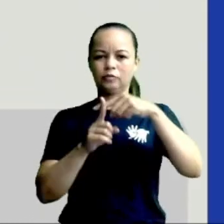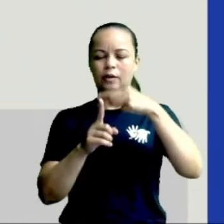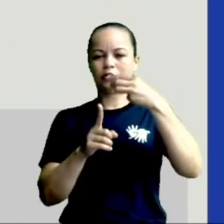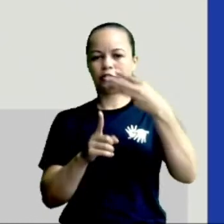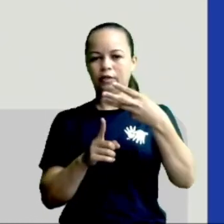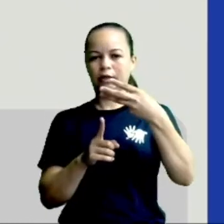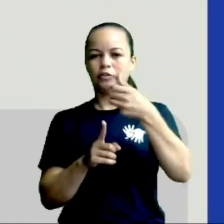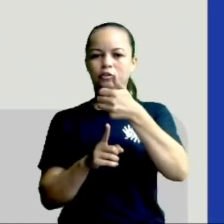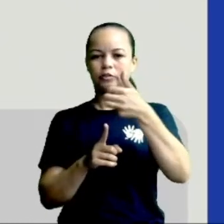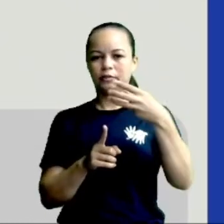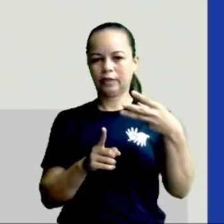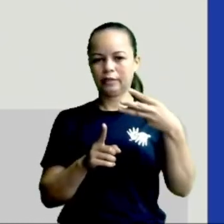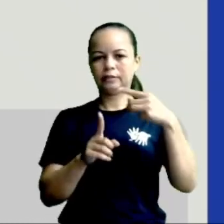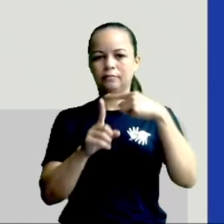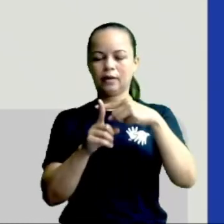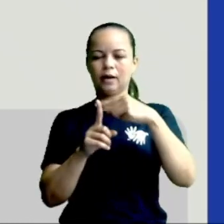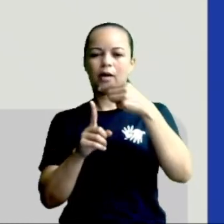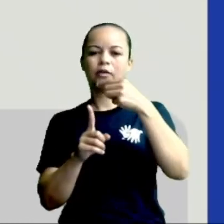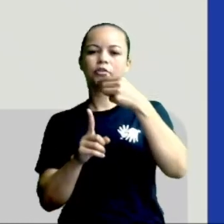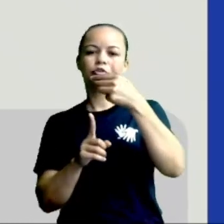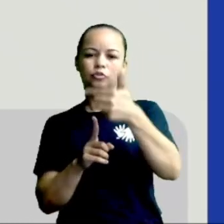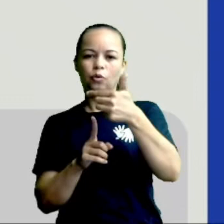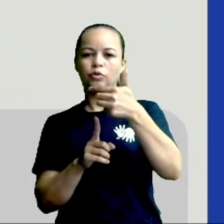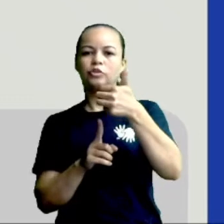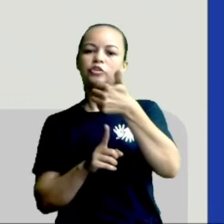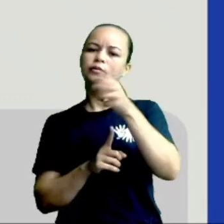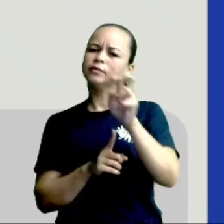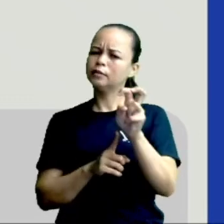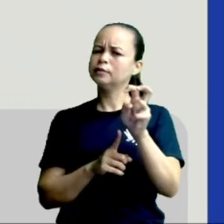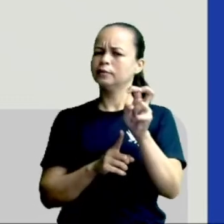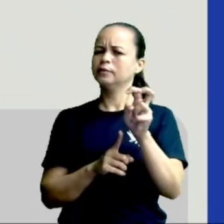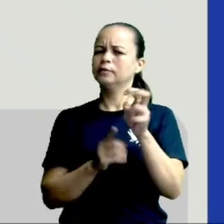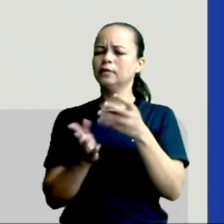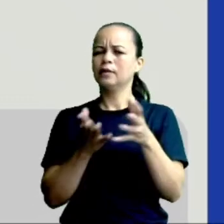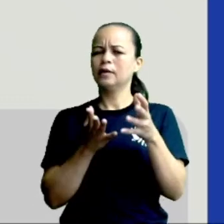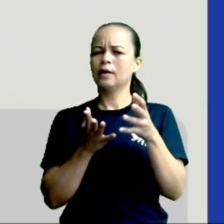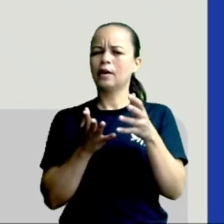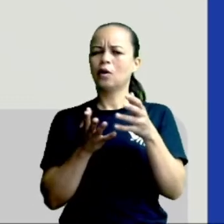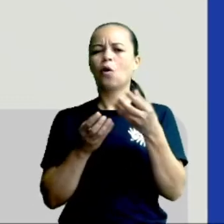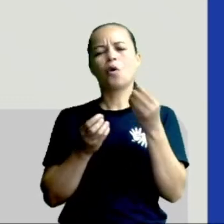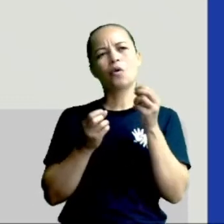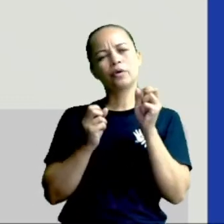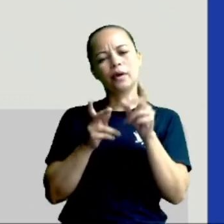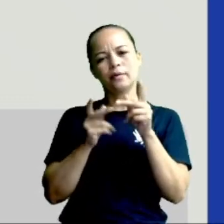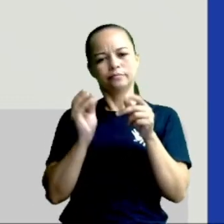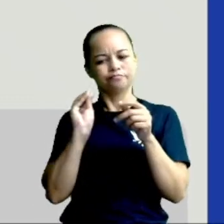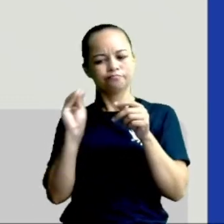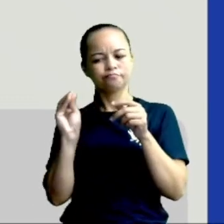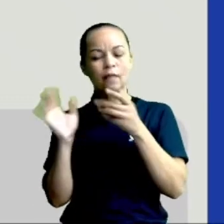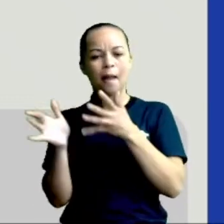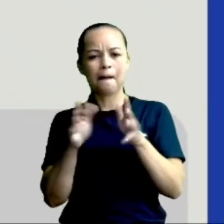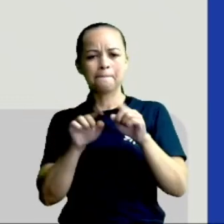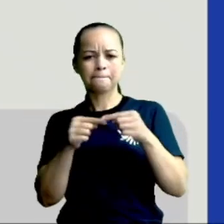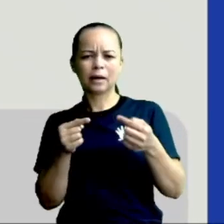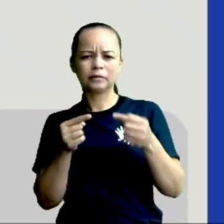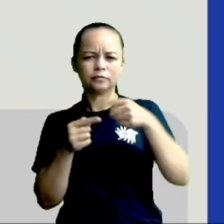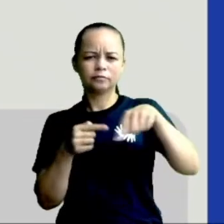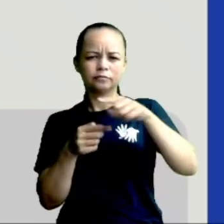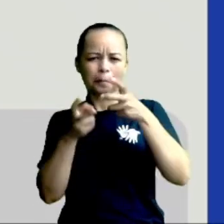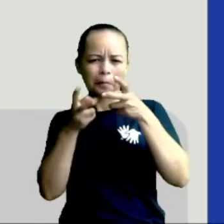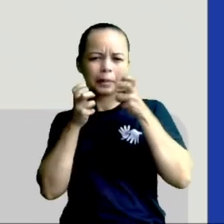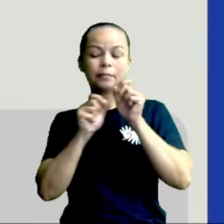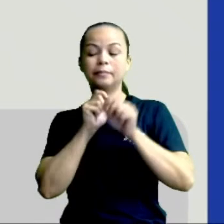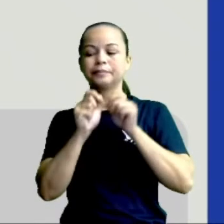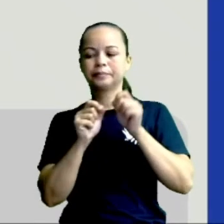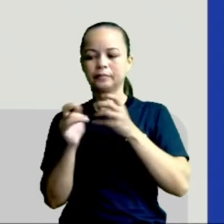15 ok poderia ter o resultado final lá mas o que que eu quero que você Especifique que se a gente adicionar ou